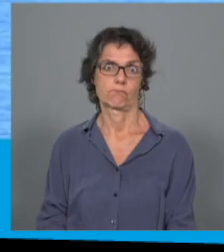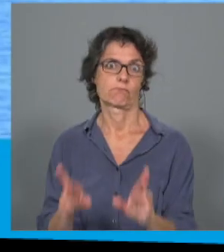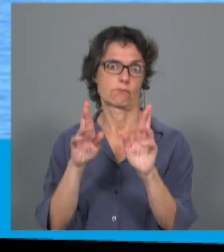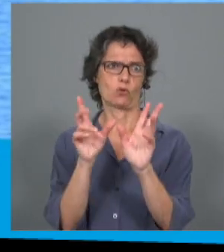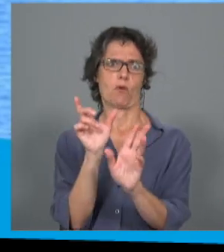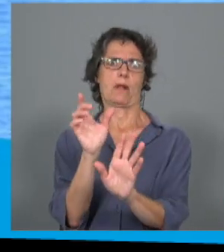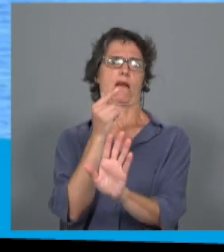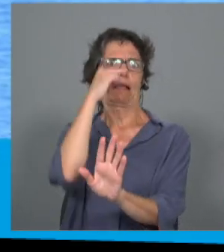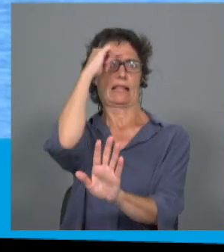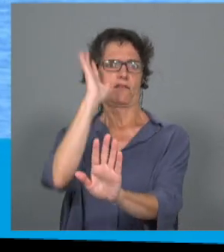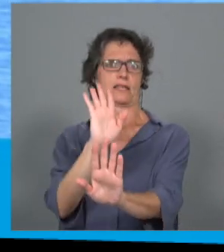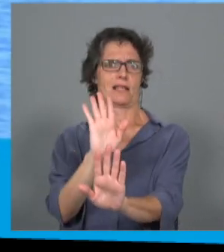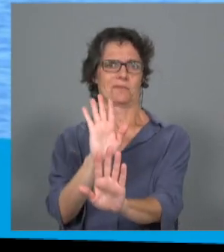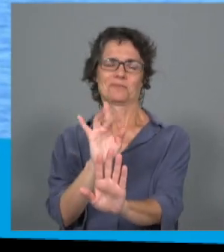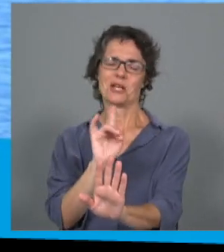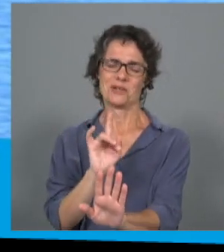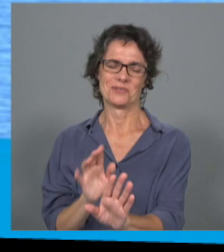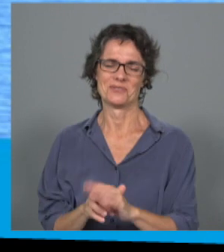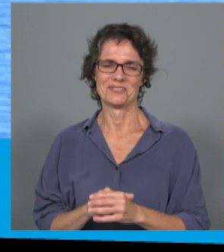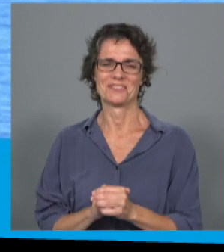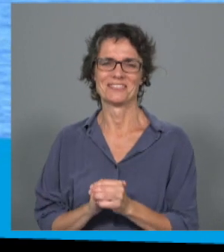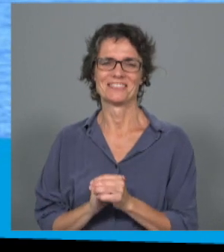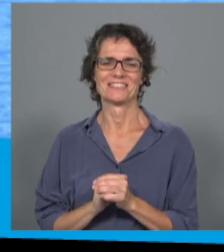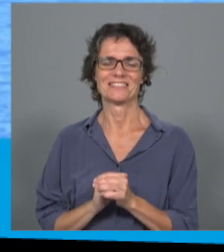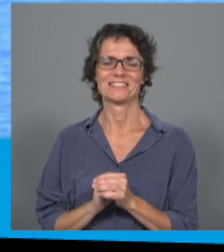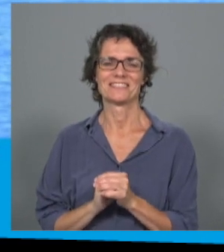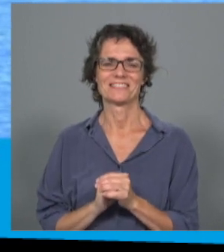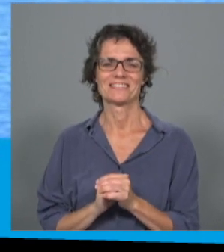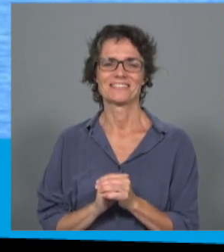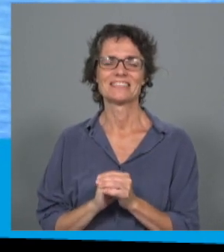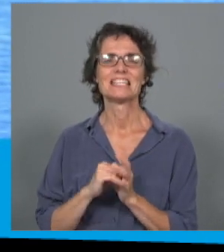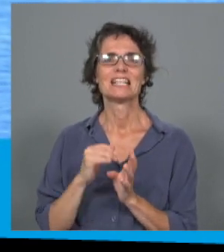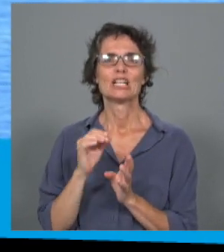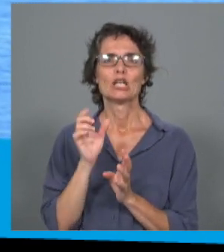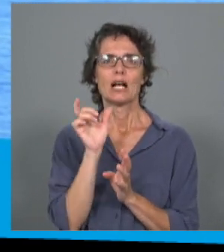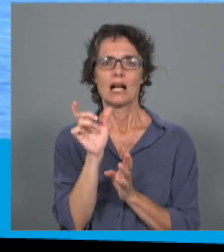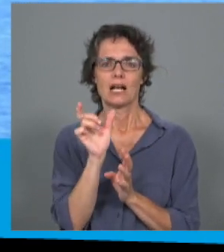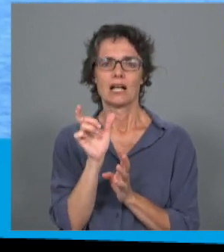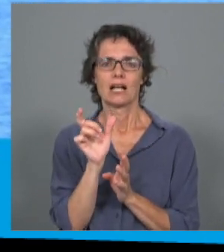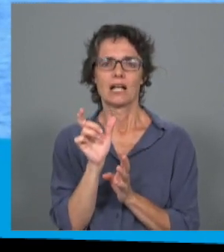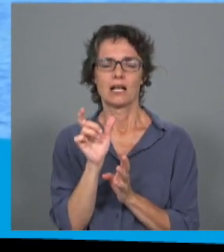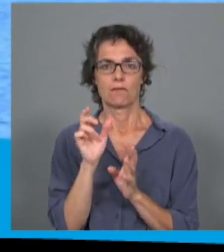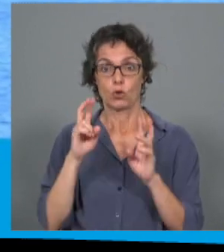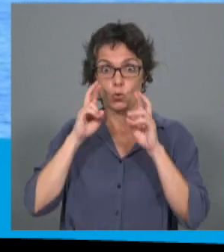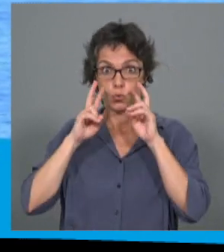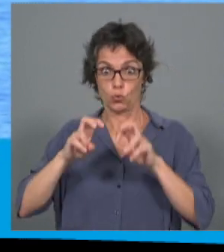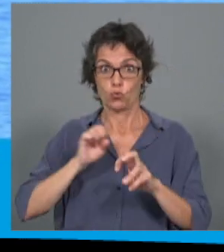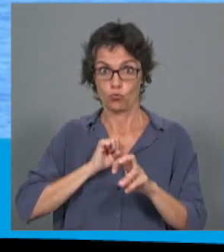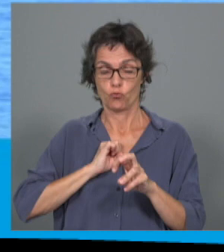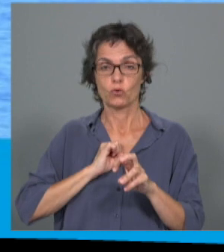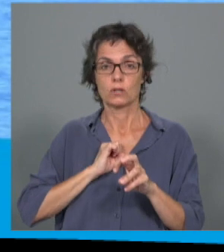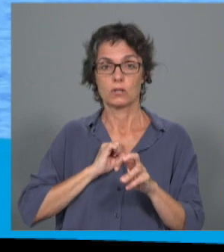palavrão muito... Não é um palavrão muito difícil, muito pelo contrário. Eu estou a fazer a